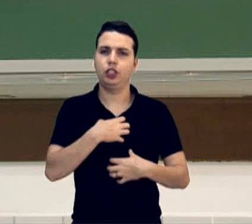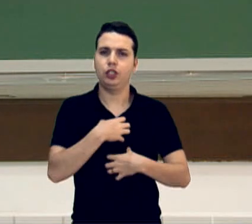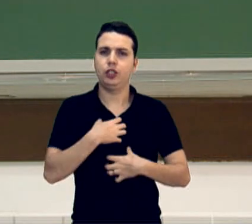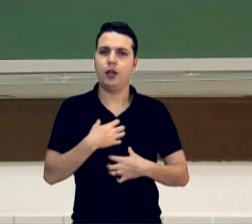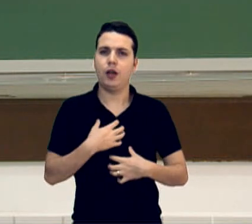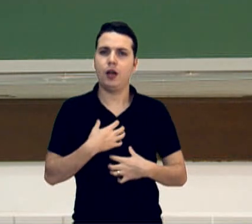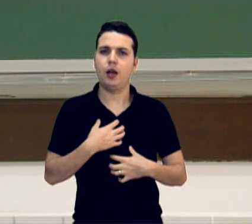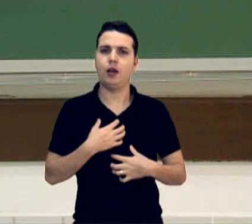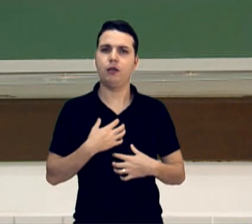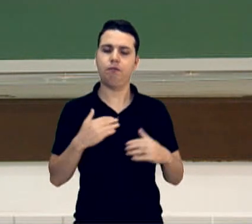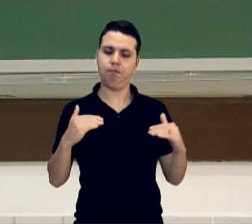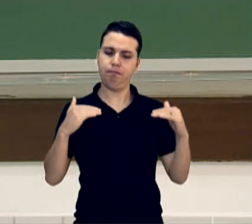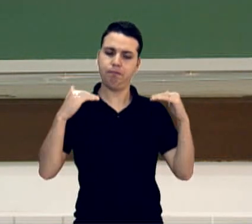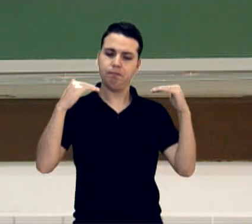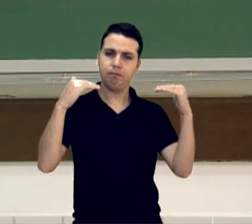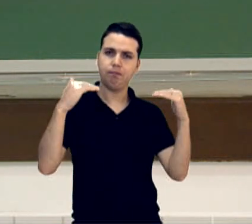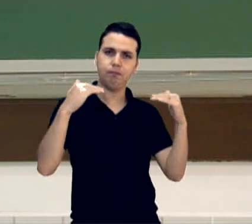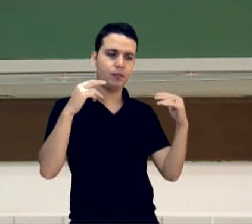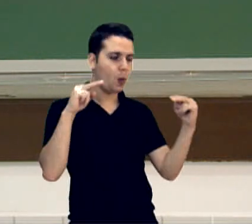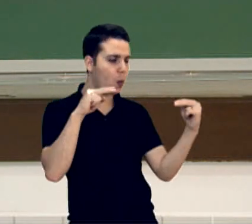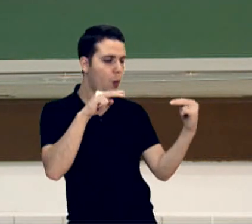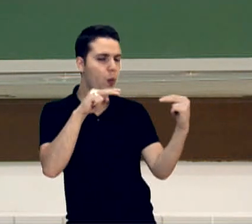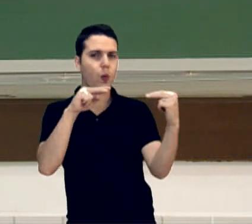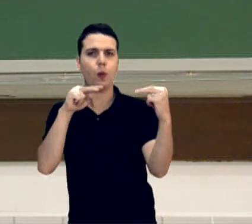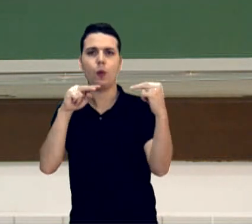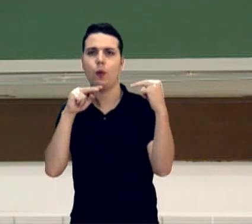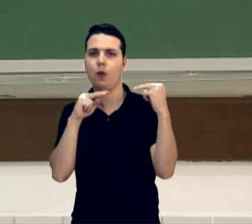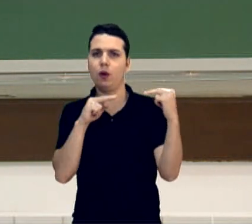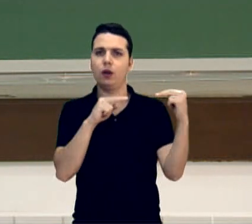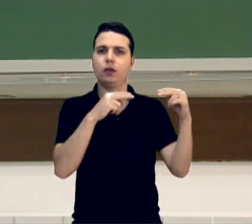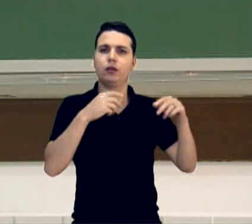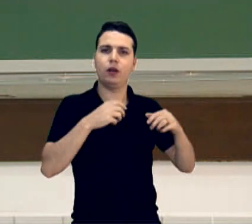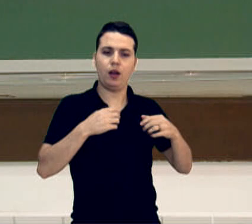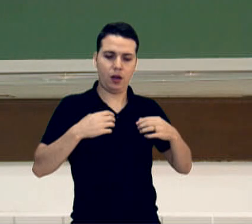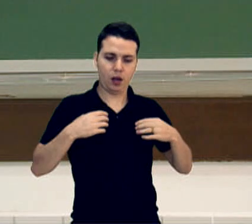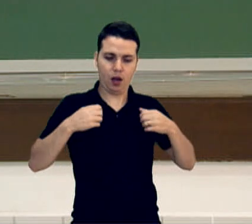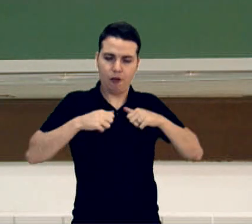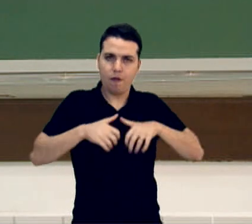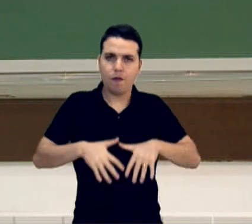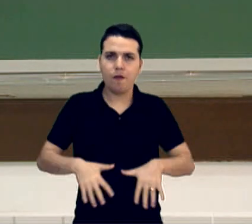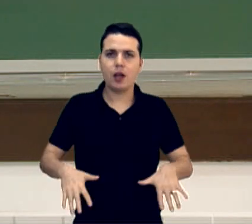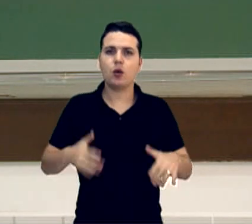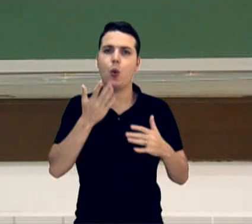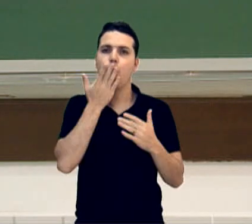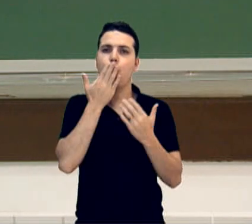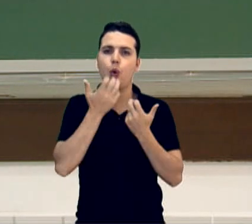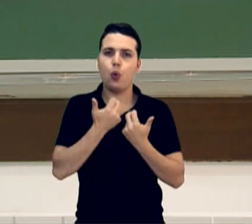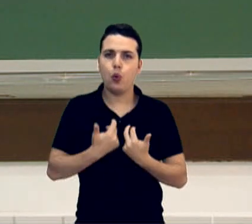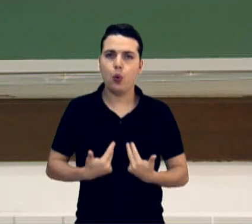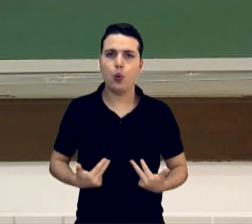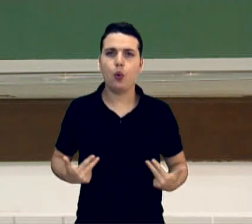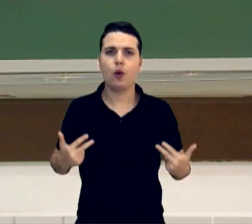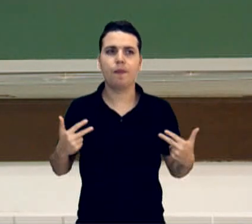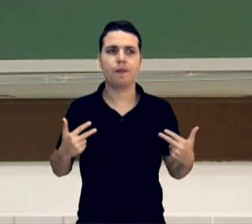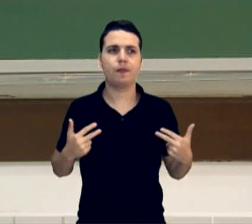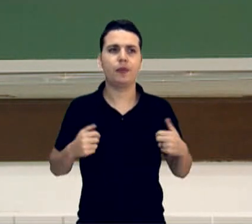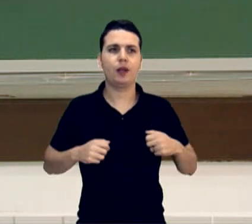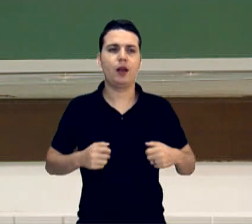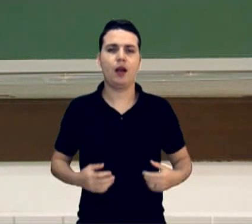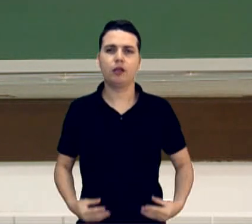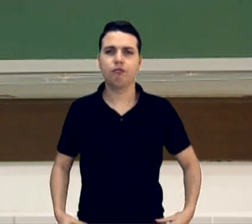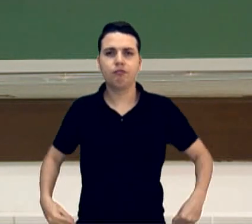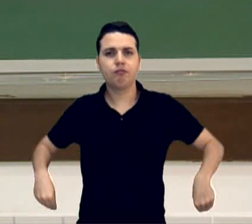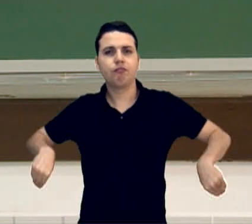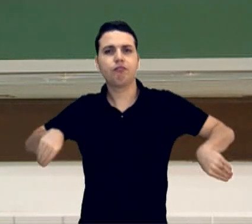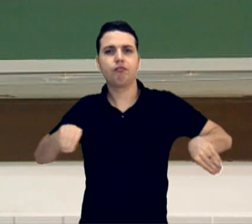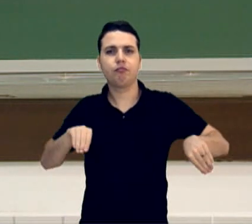os dois se olhando, um vestido bem colorido, com muitos babados, né? A saia também com